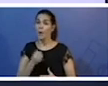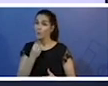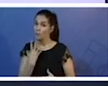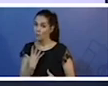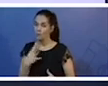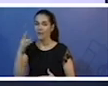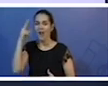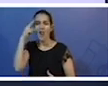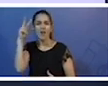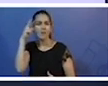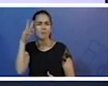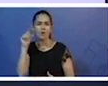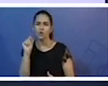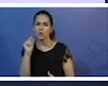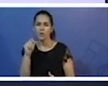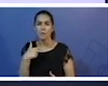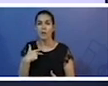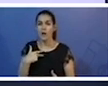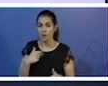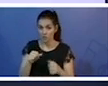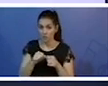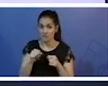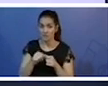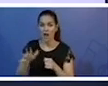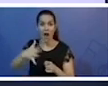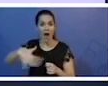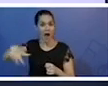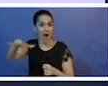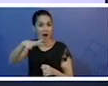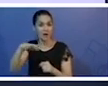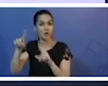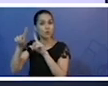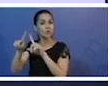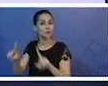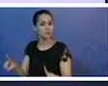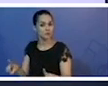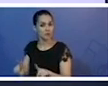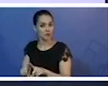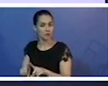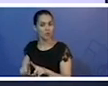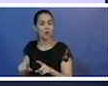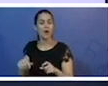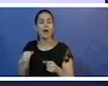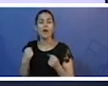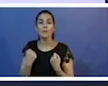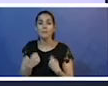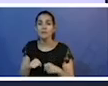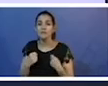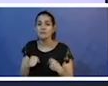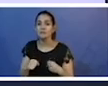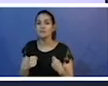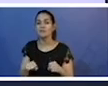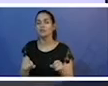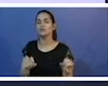lembrando que para eu determinar a área de um triângulo, eu dependo